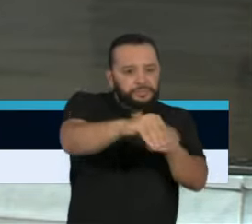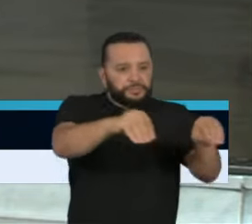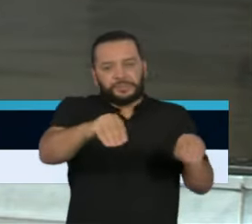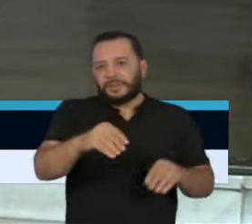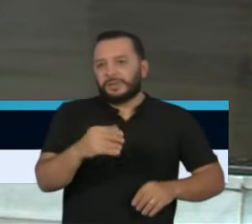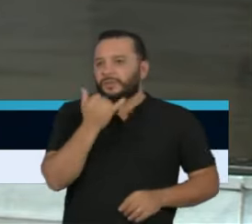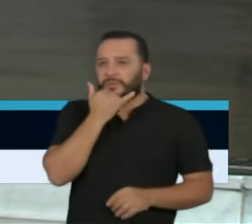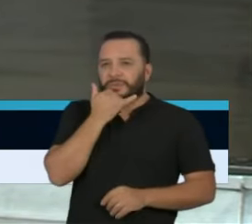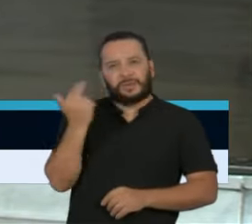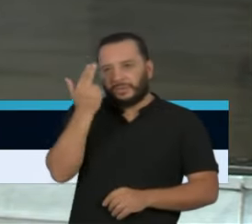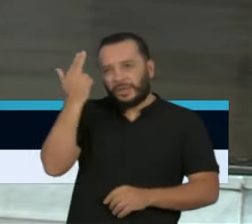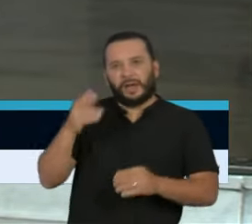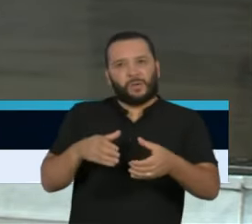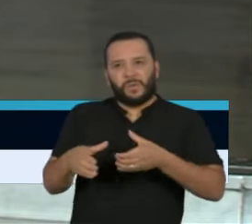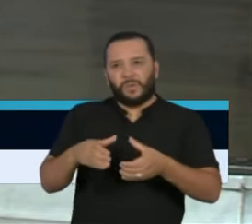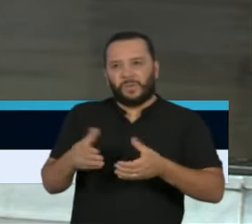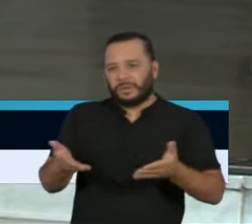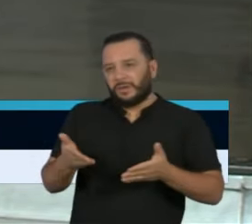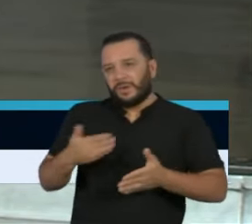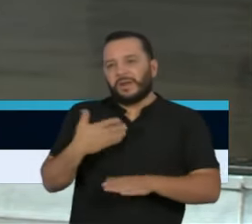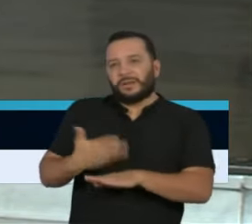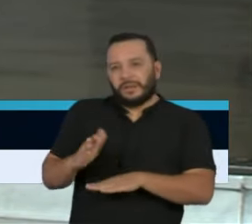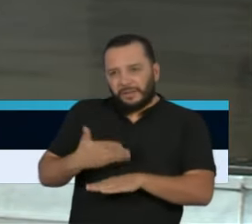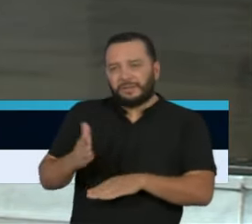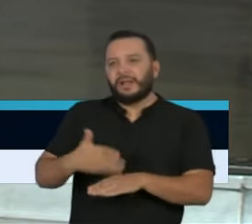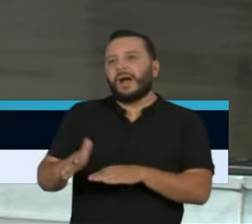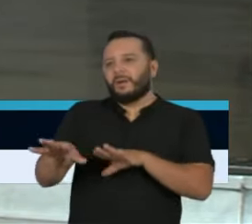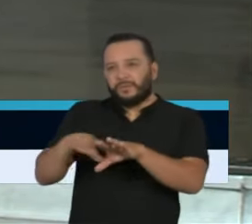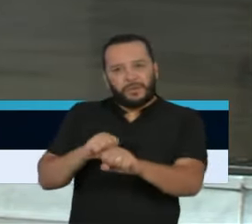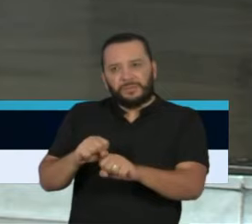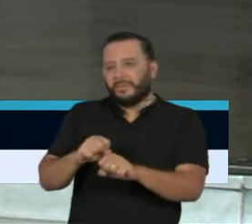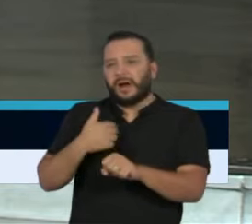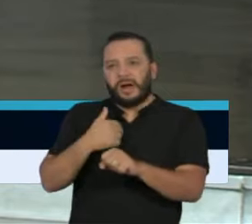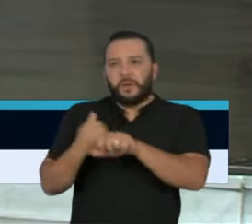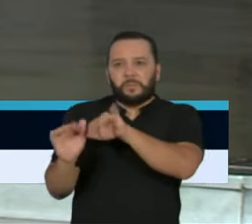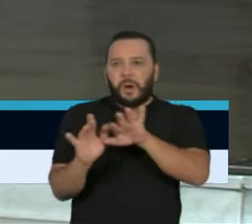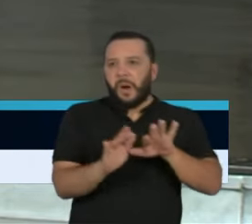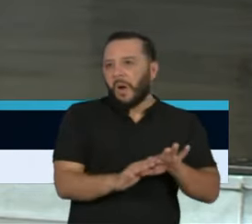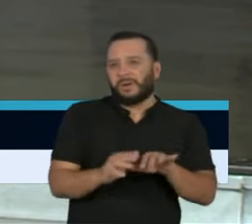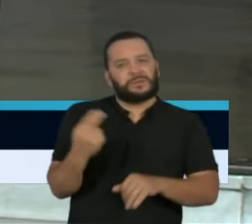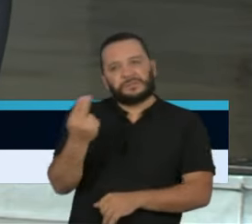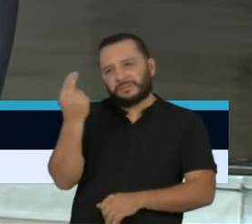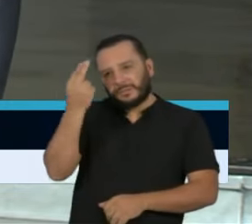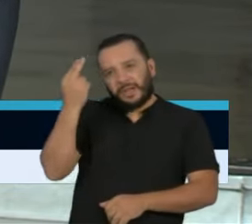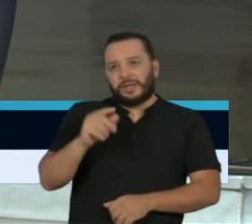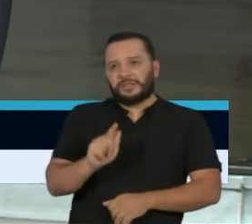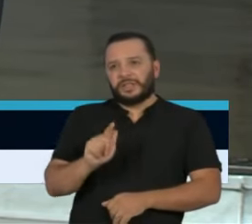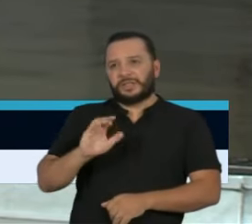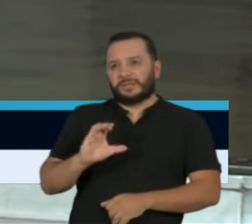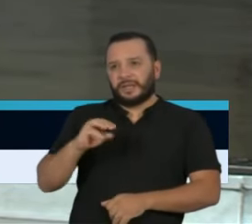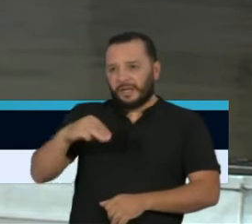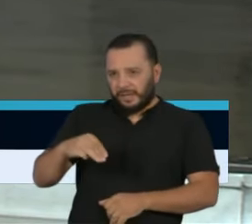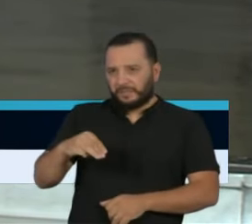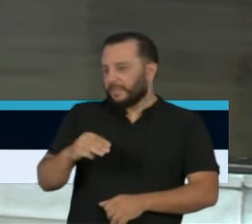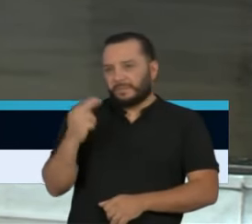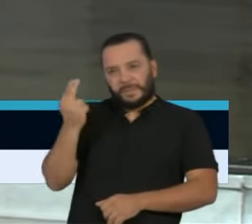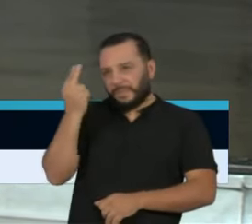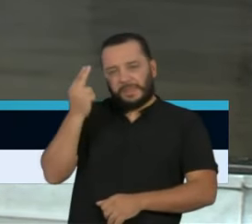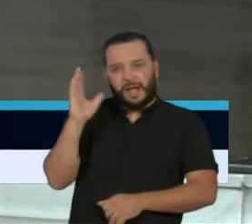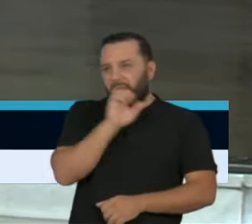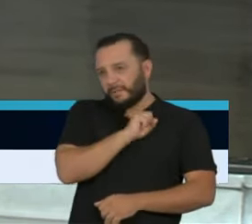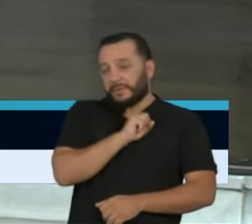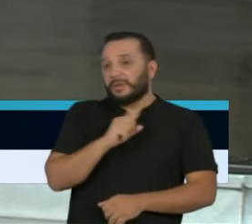equipar, treinar, capacitar e dizer que vamos colocar mais 100 ou 200 GCMs na rua. Então, o que nós estamos fazendo é uma